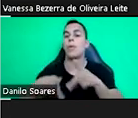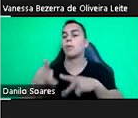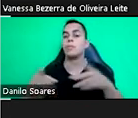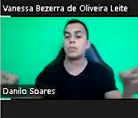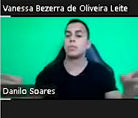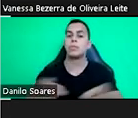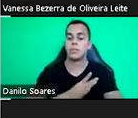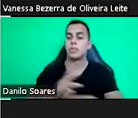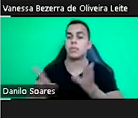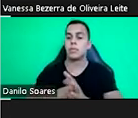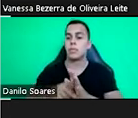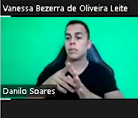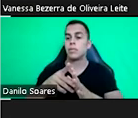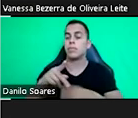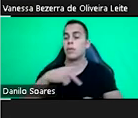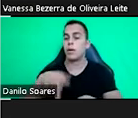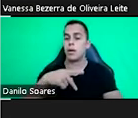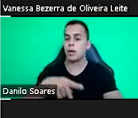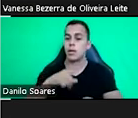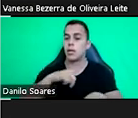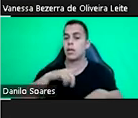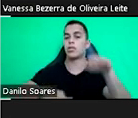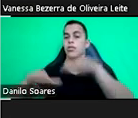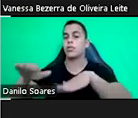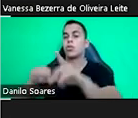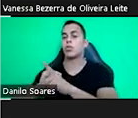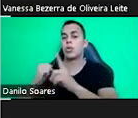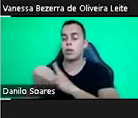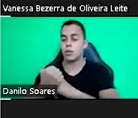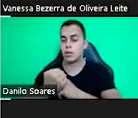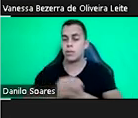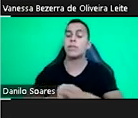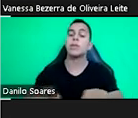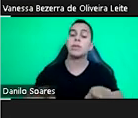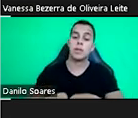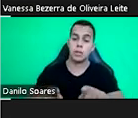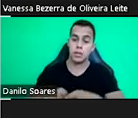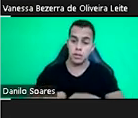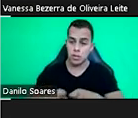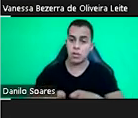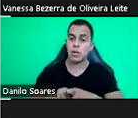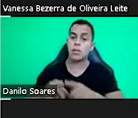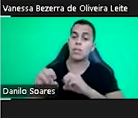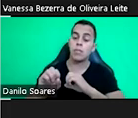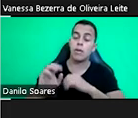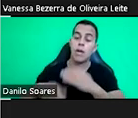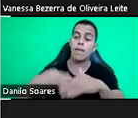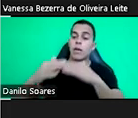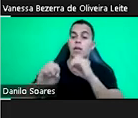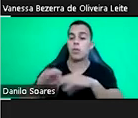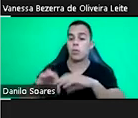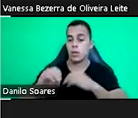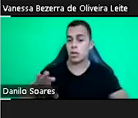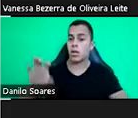países com disparidades sociais significativas, e que o score poligênico para rendimento educacional de origem